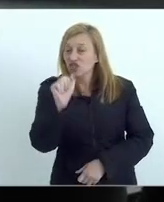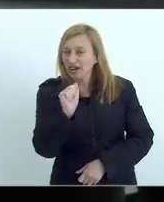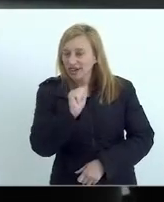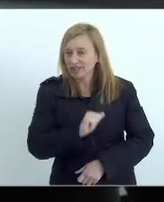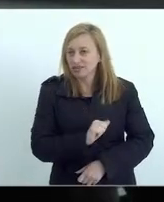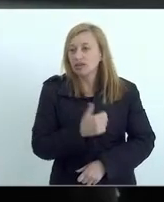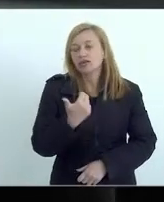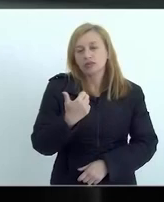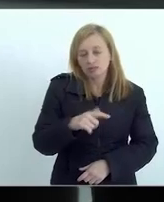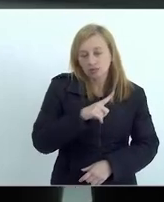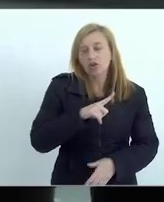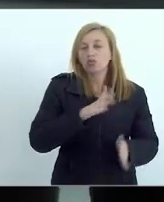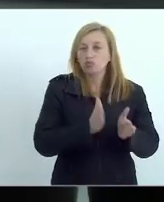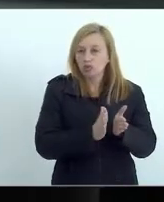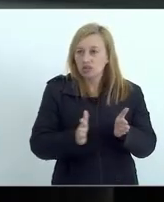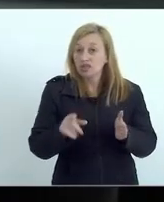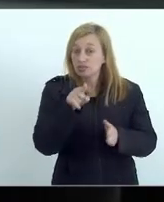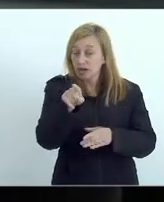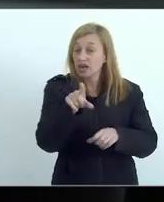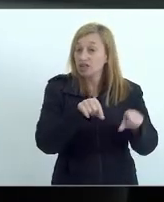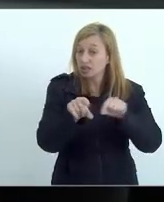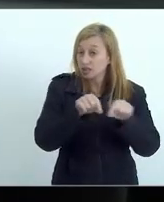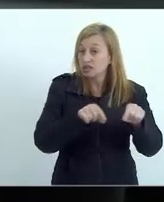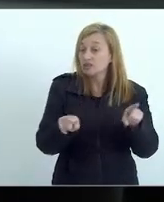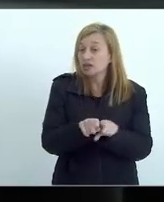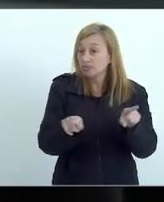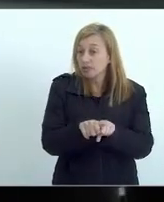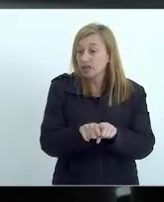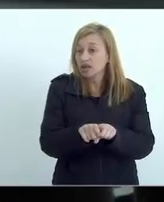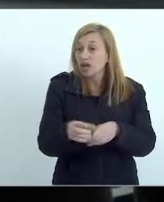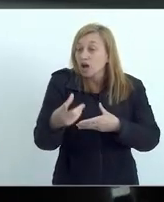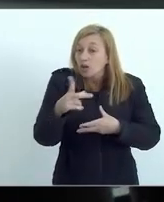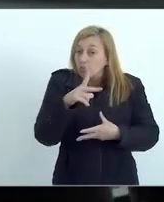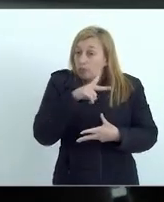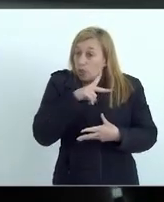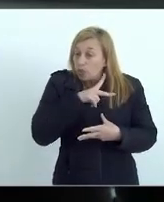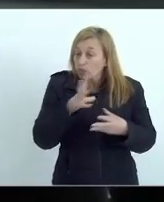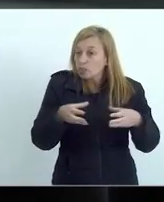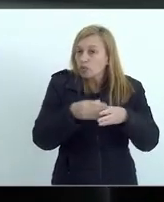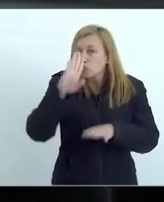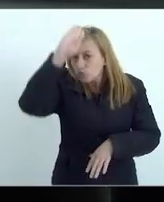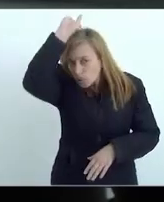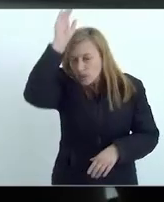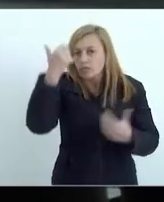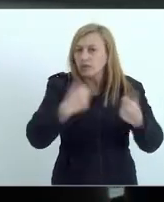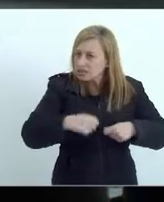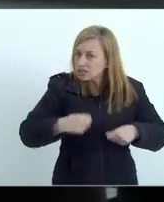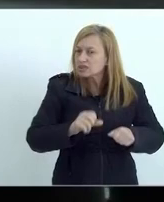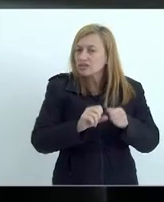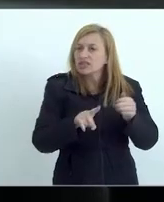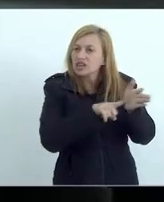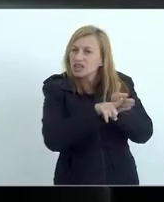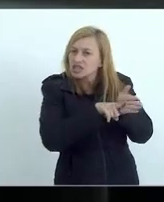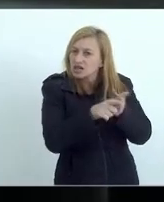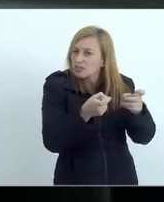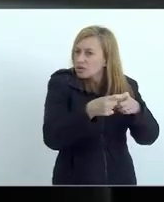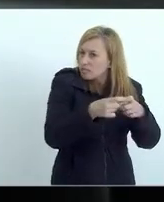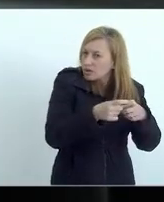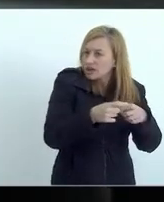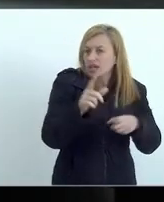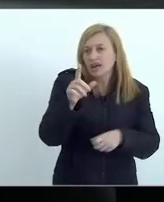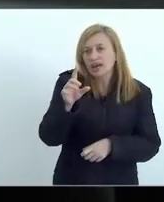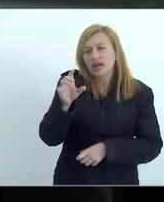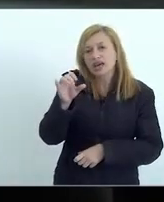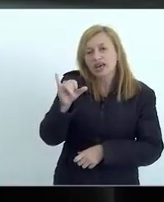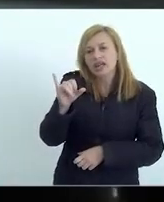vagas porque tem um processo seletivo para eles também inclusive ele sendo da própria Corporação eles tem que fazer exame médico e